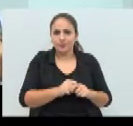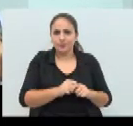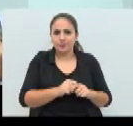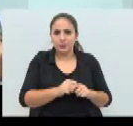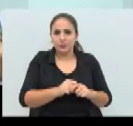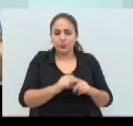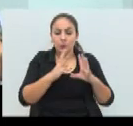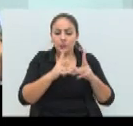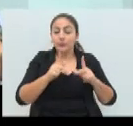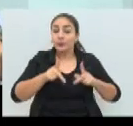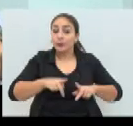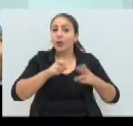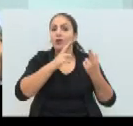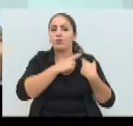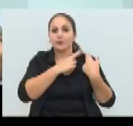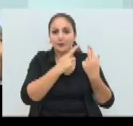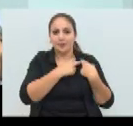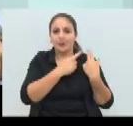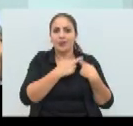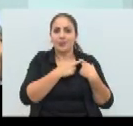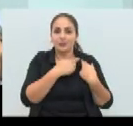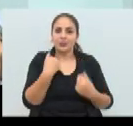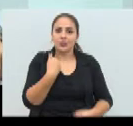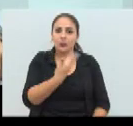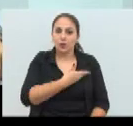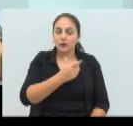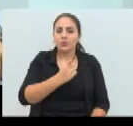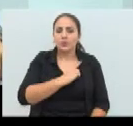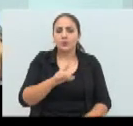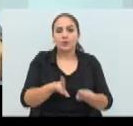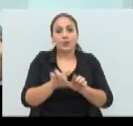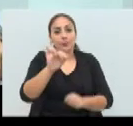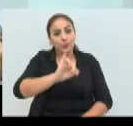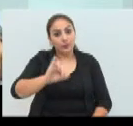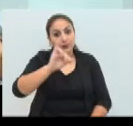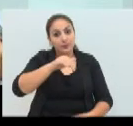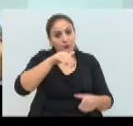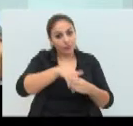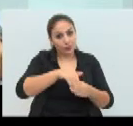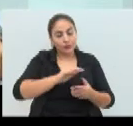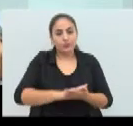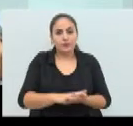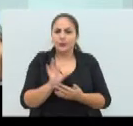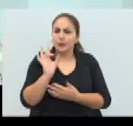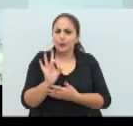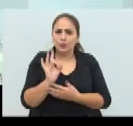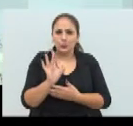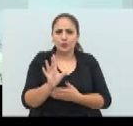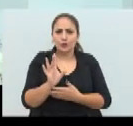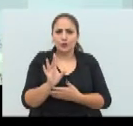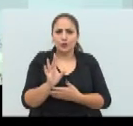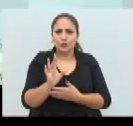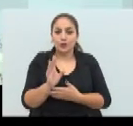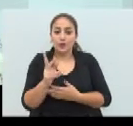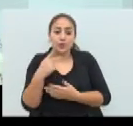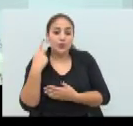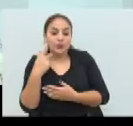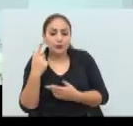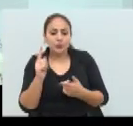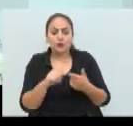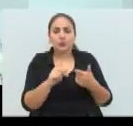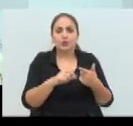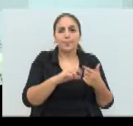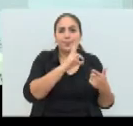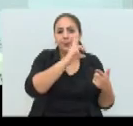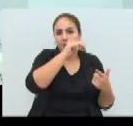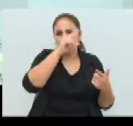da responsabilidade que tem e da importância do voto, não só para vereador, não só para